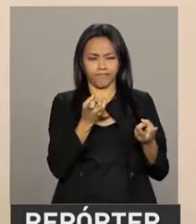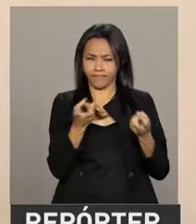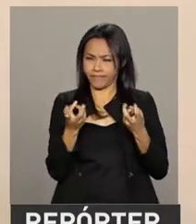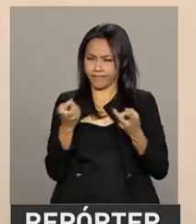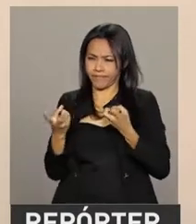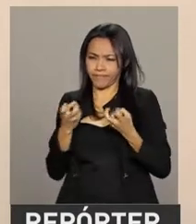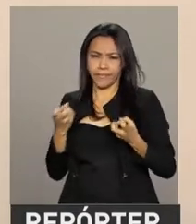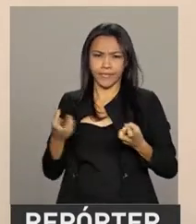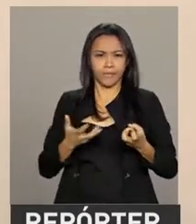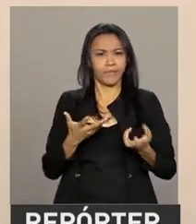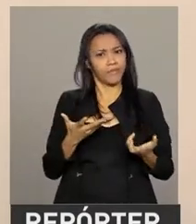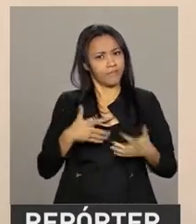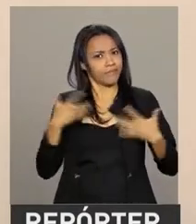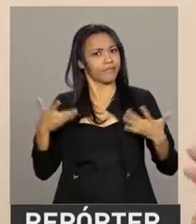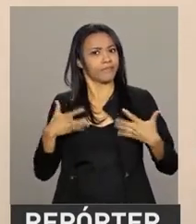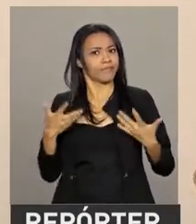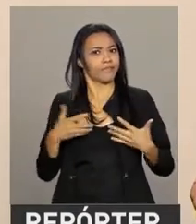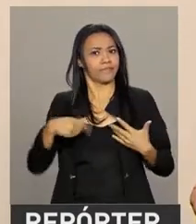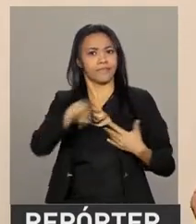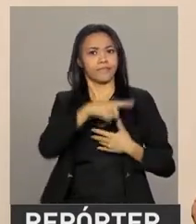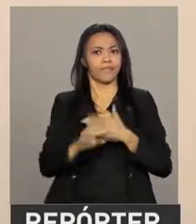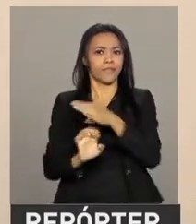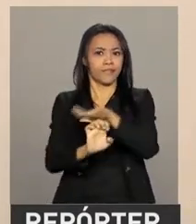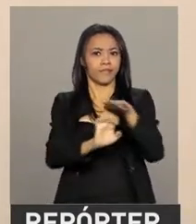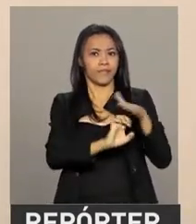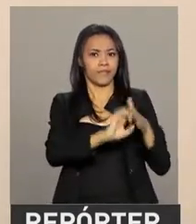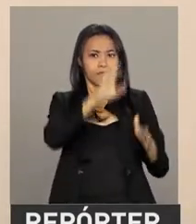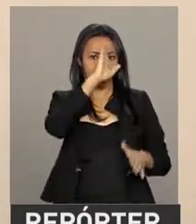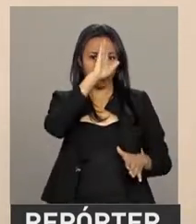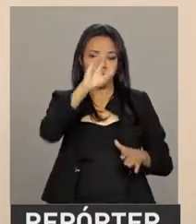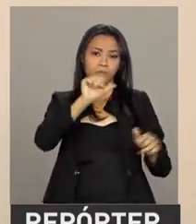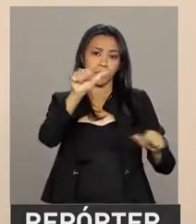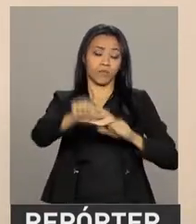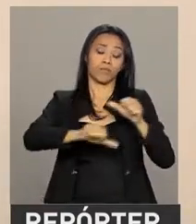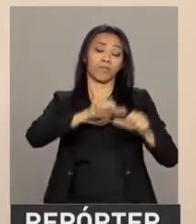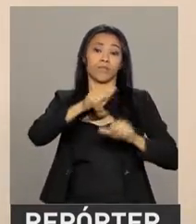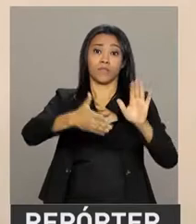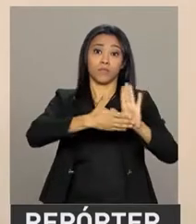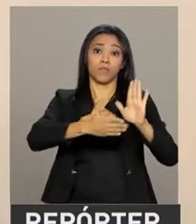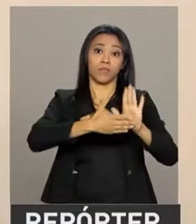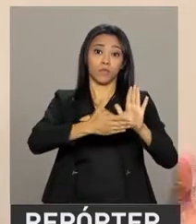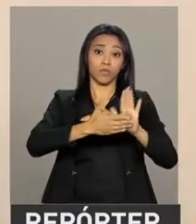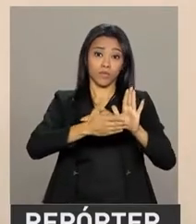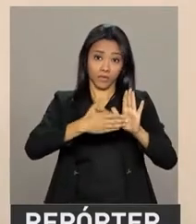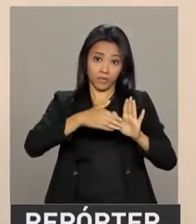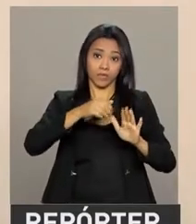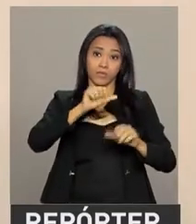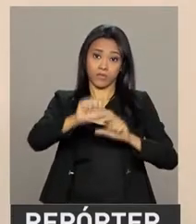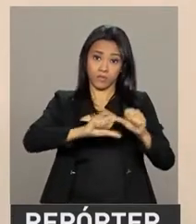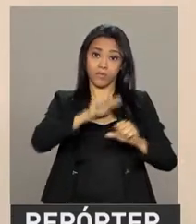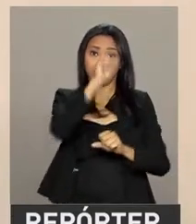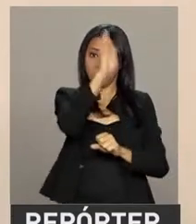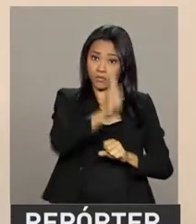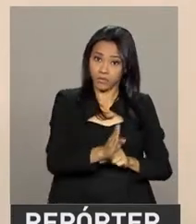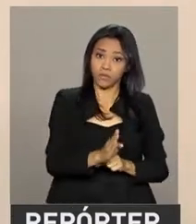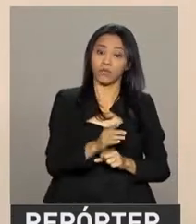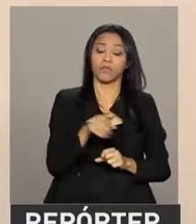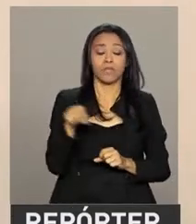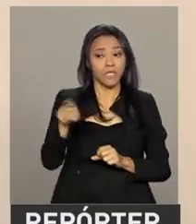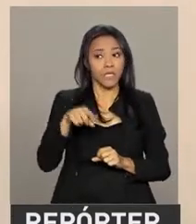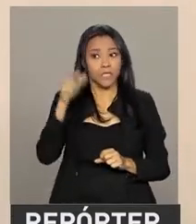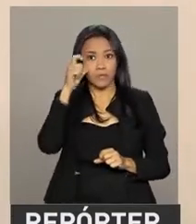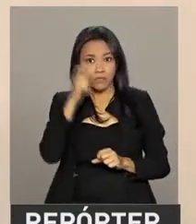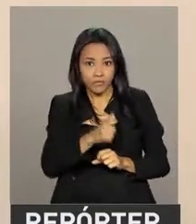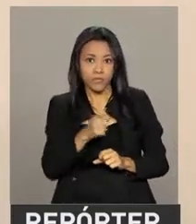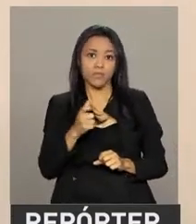rasgos investidores é especialmente com as reformas muito muito mobilizados pelas reformas que nós